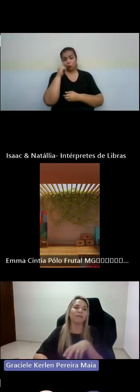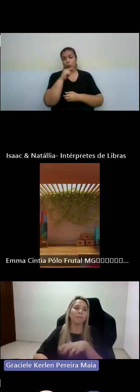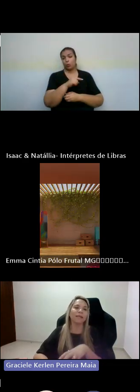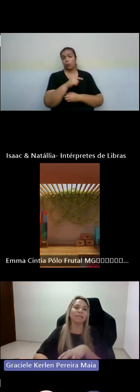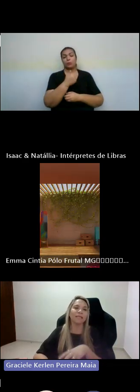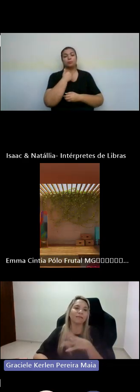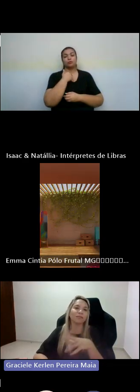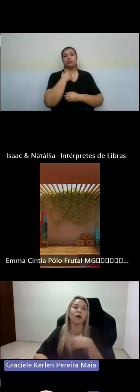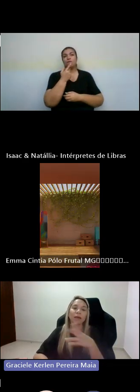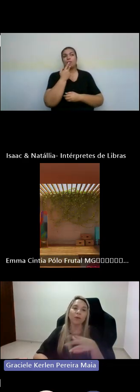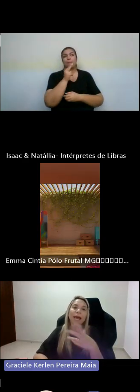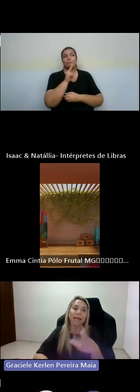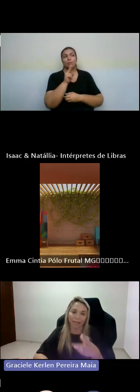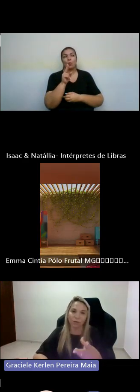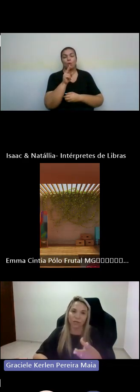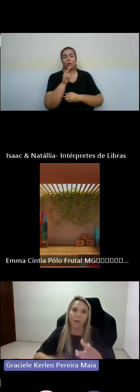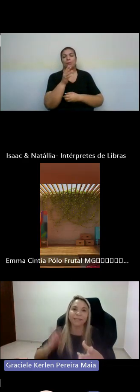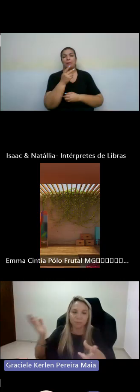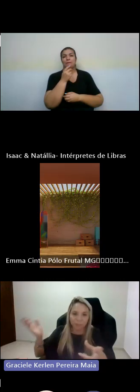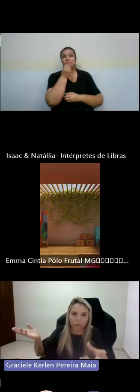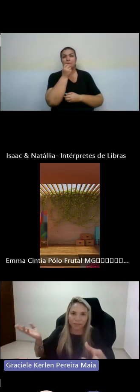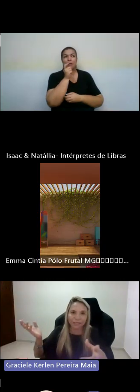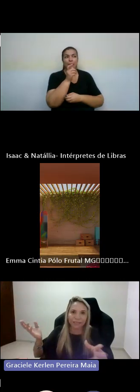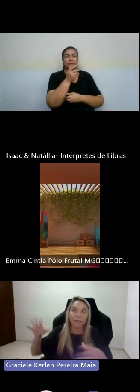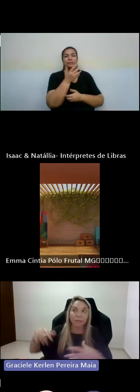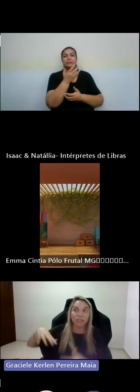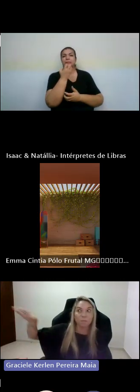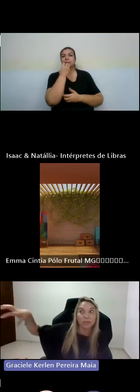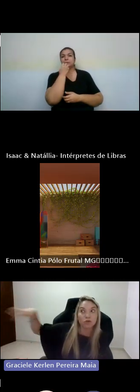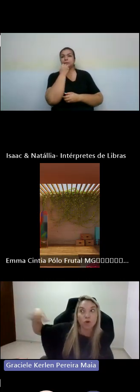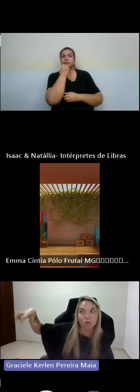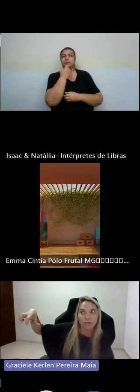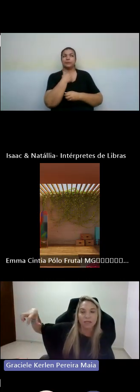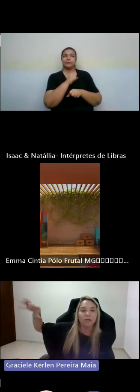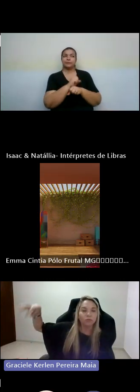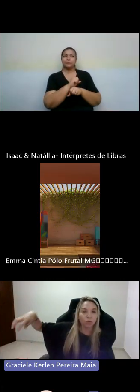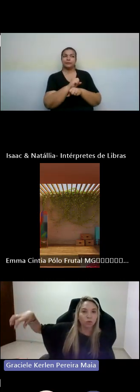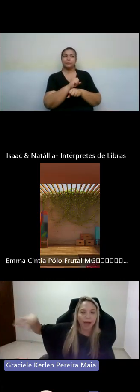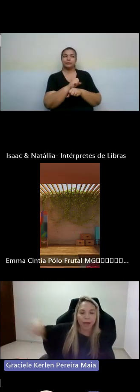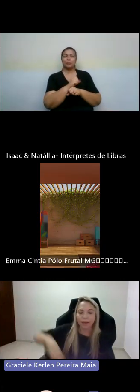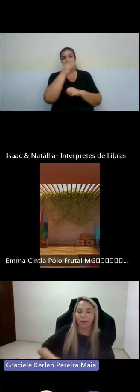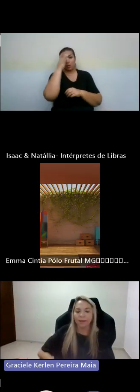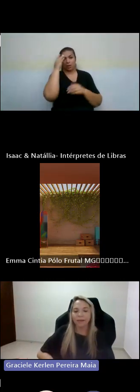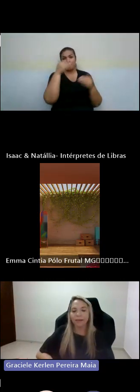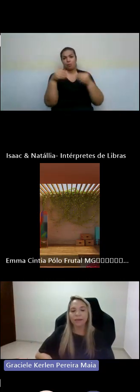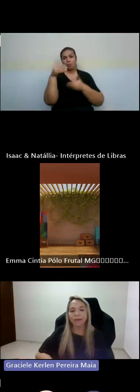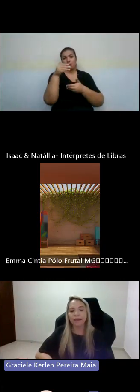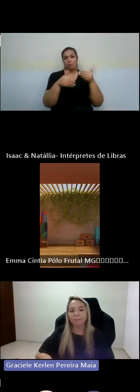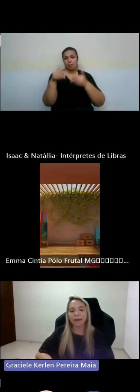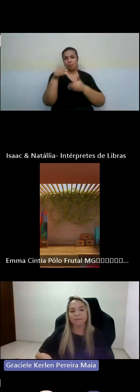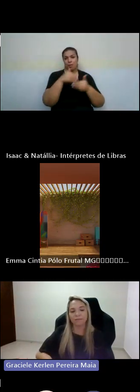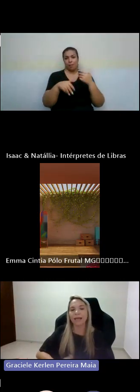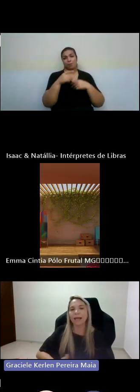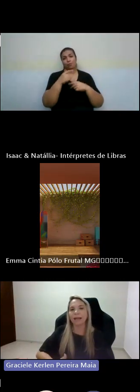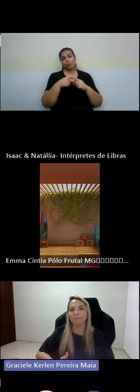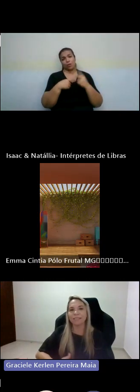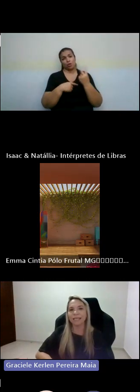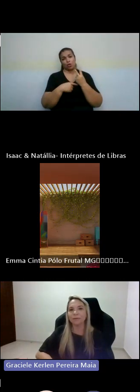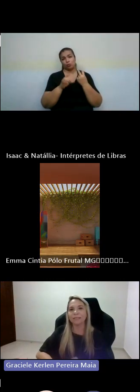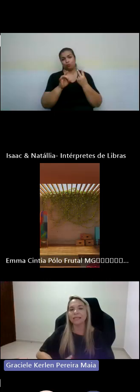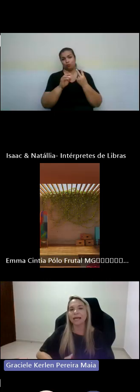porque estava presente, estava só eu e ela na reunião até as pessoas entrarem, mas tinha pessoas no lugar. E aí, para evitar